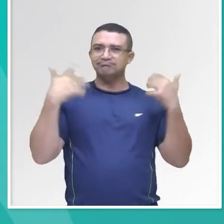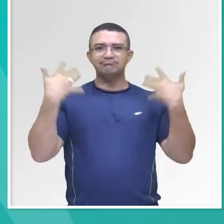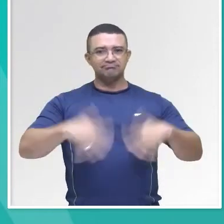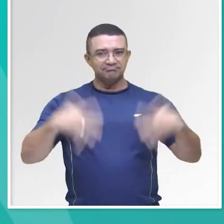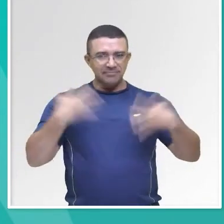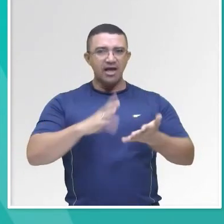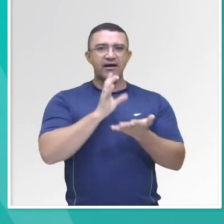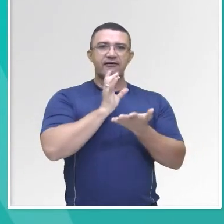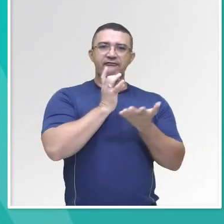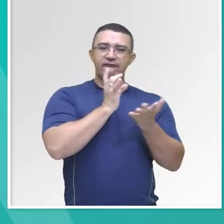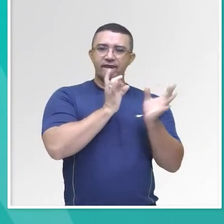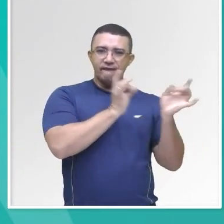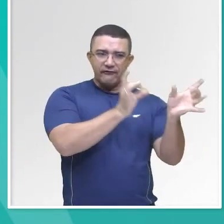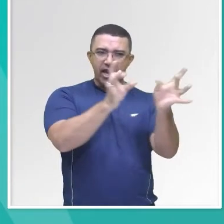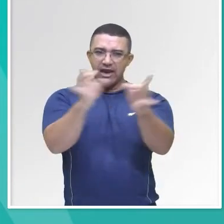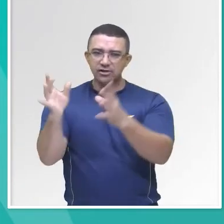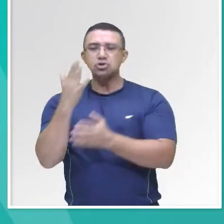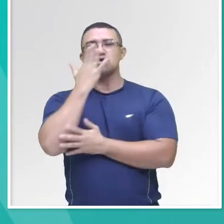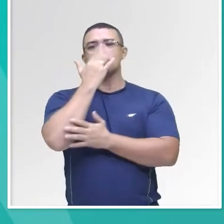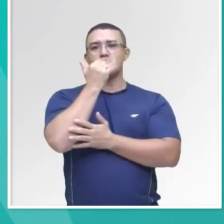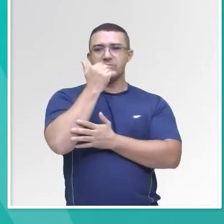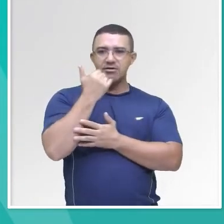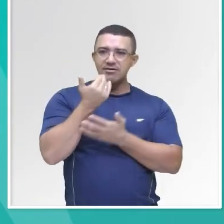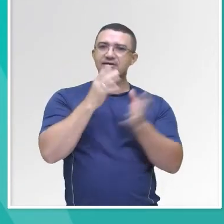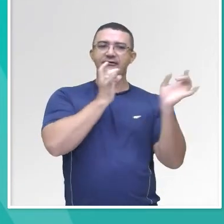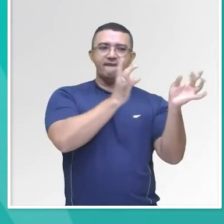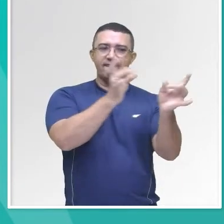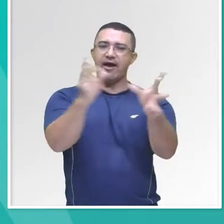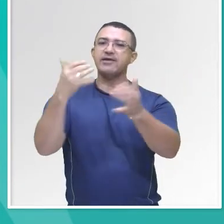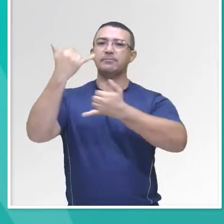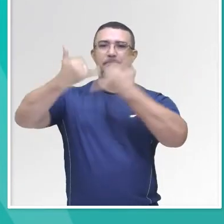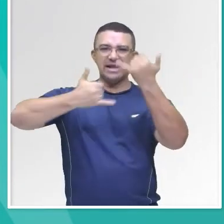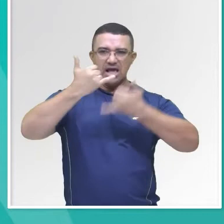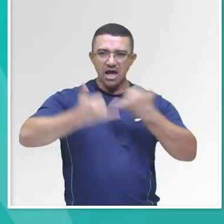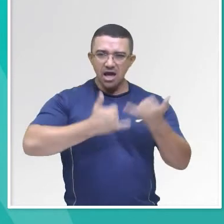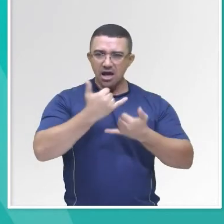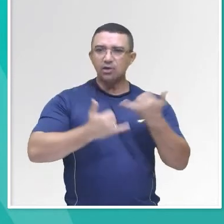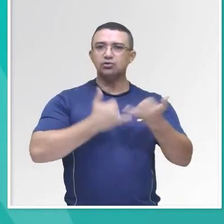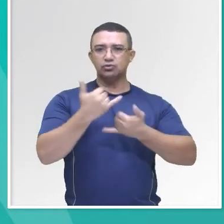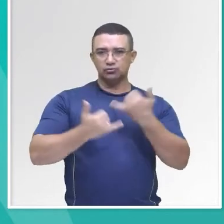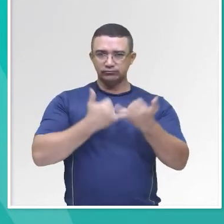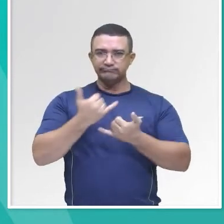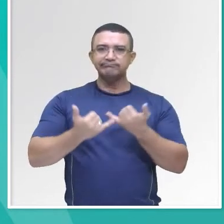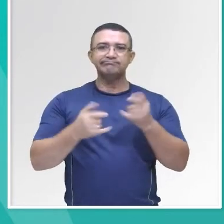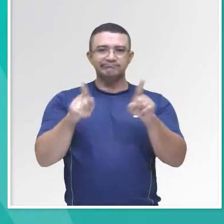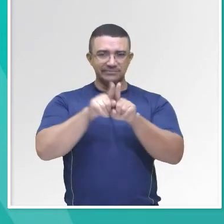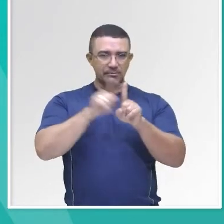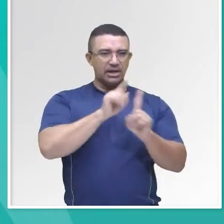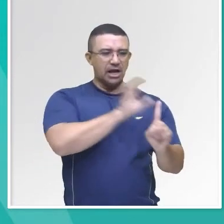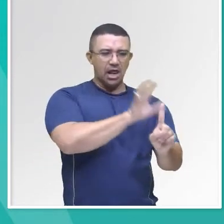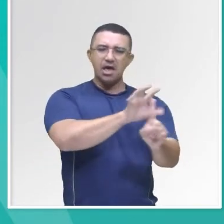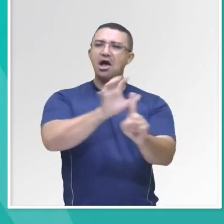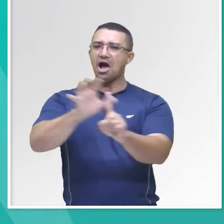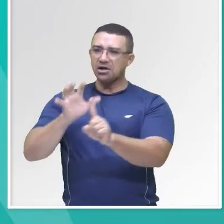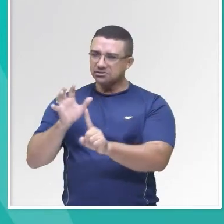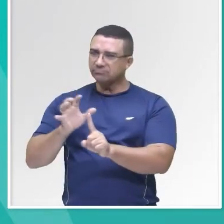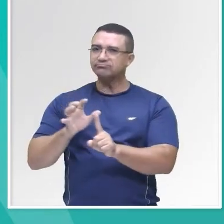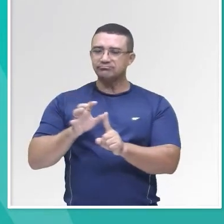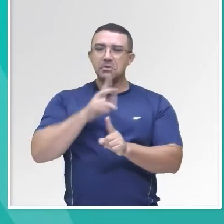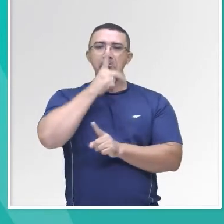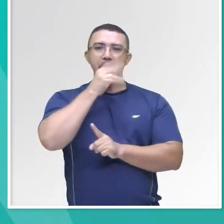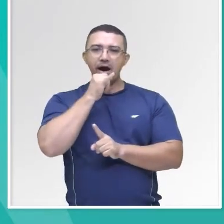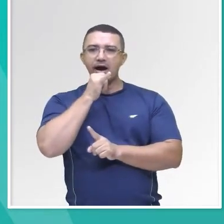alimentos a brinquedos. Além disso, as crianças também influenciam nas compras de seus